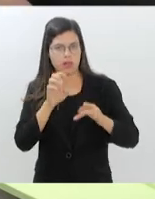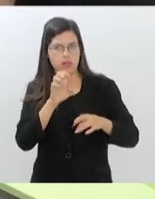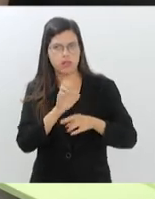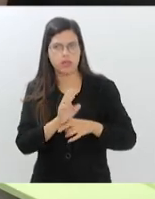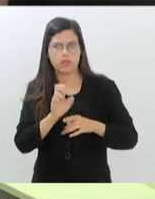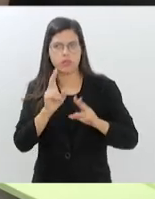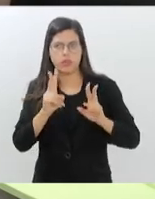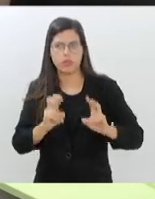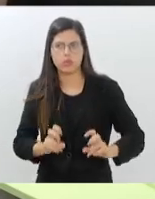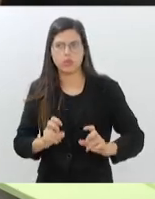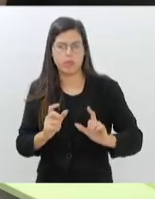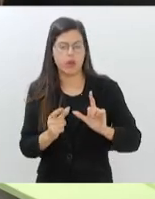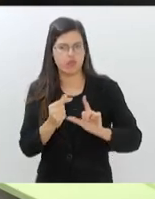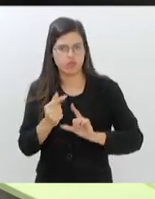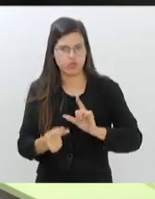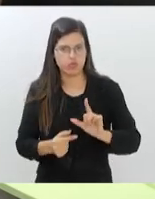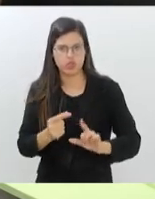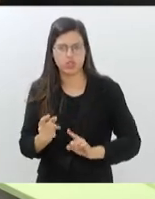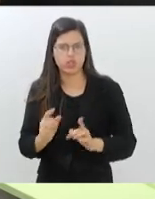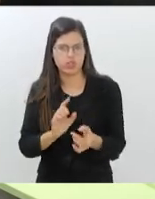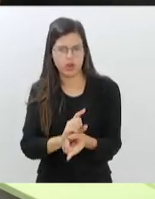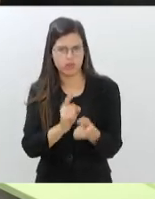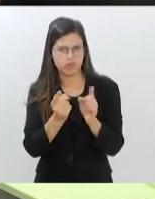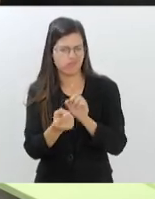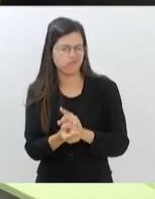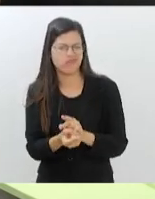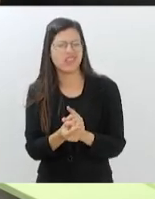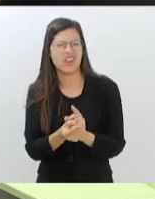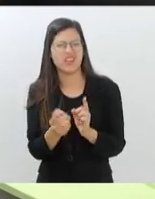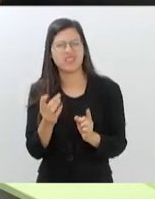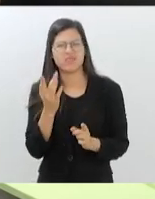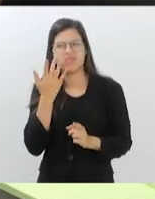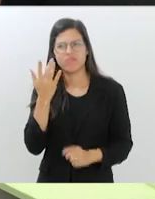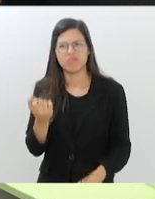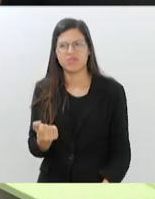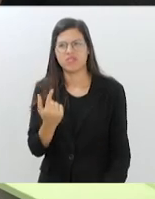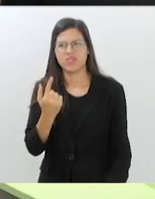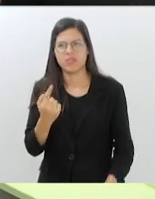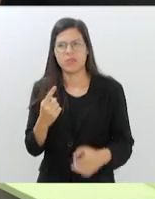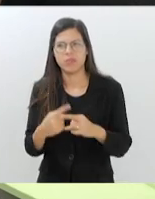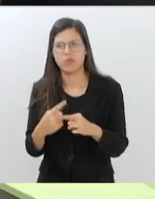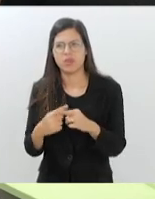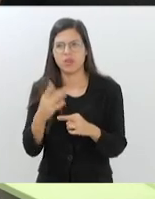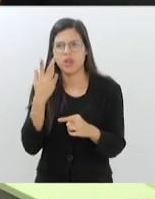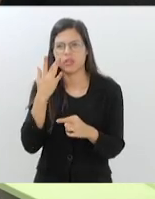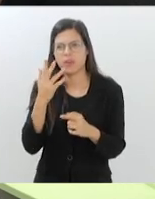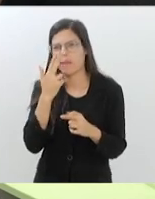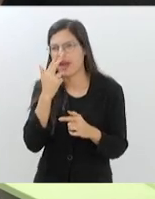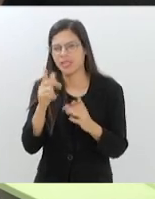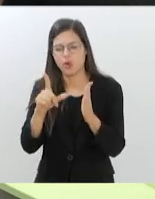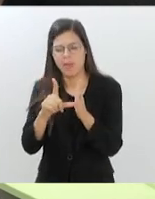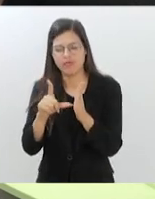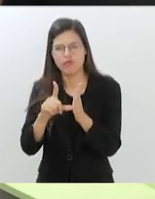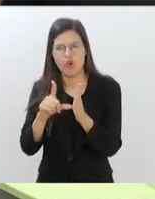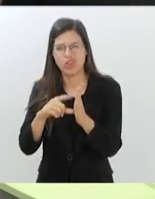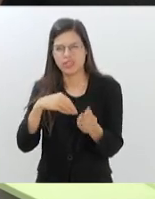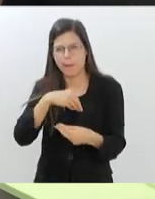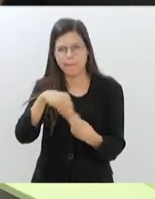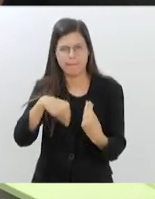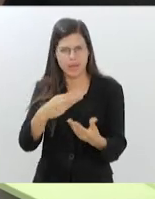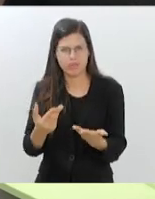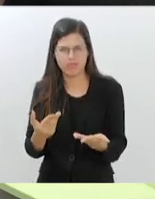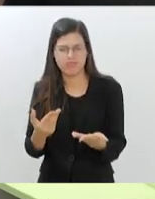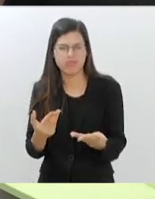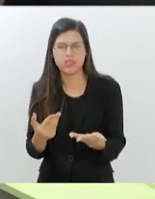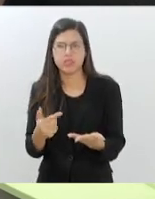logística reversa que eu acho um nome horrível que as pessoas acham que logística reversa é uma loja de cabeça para baixo o que a gente fala atualmente